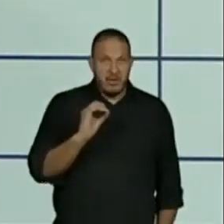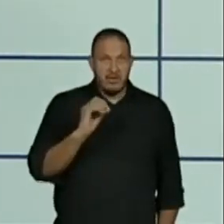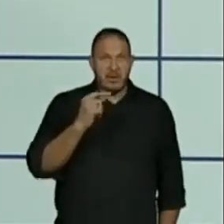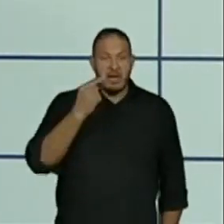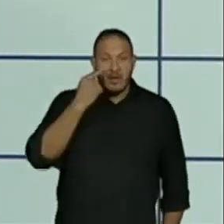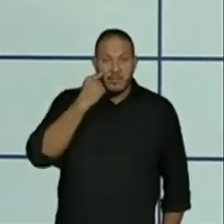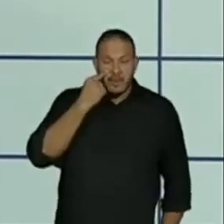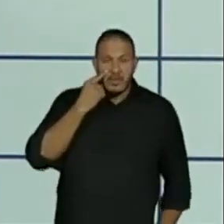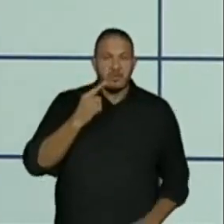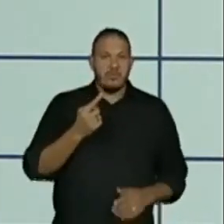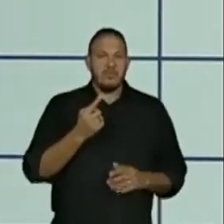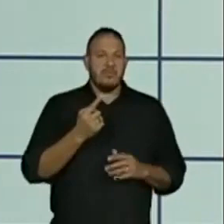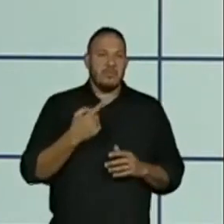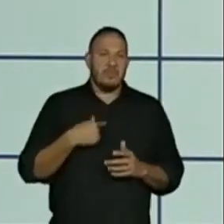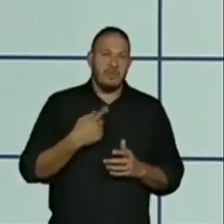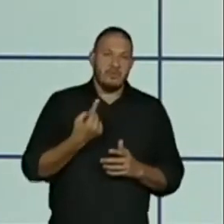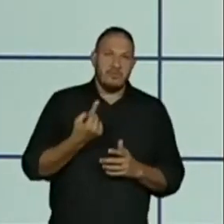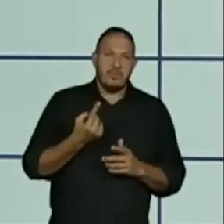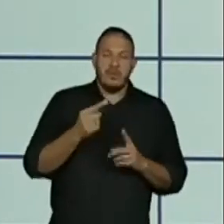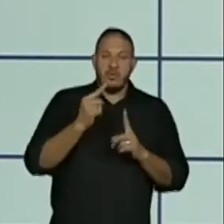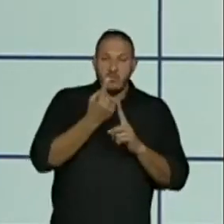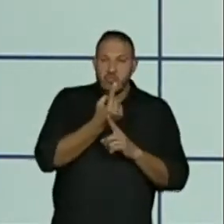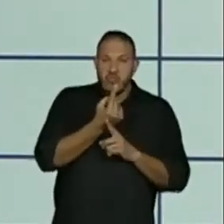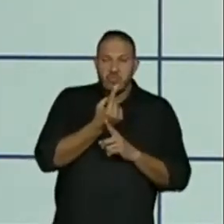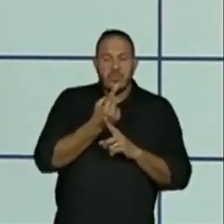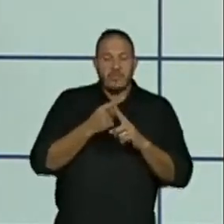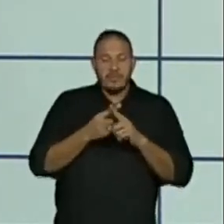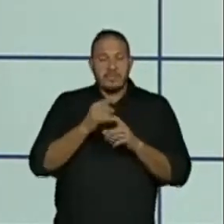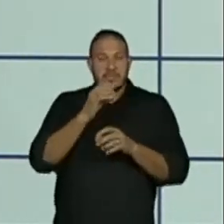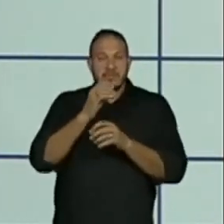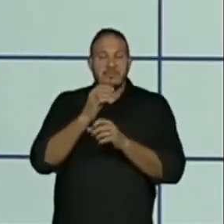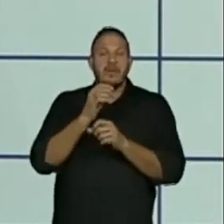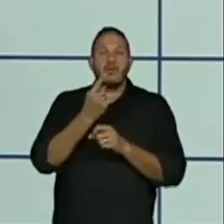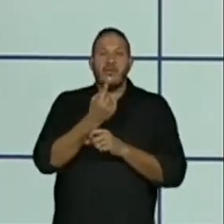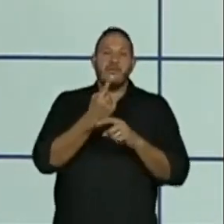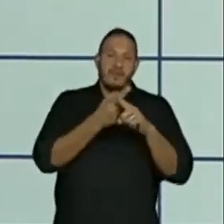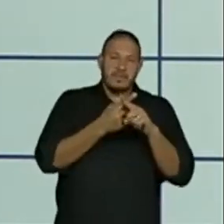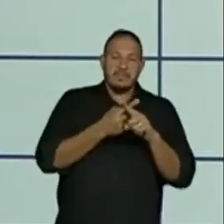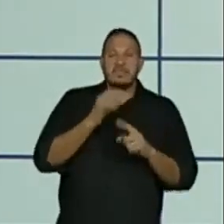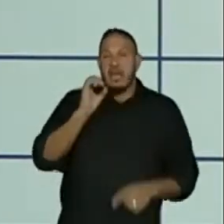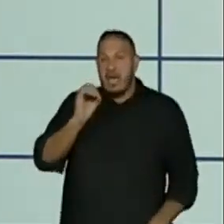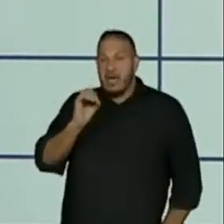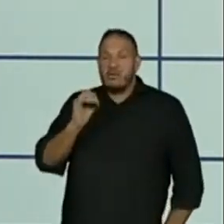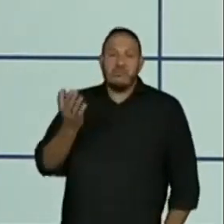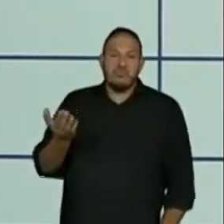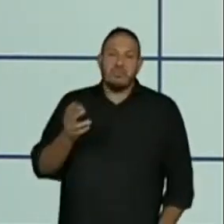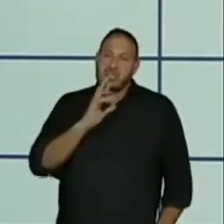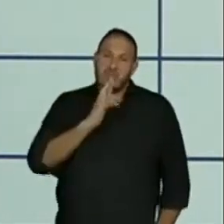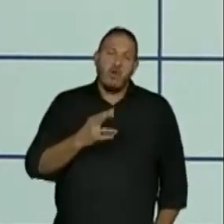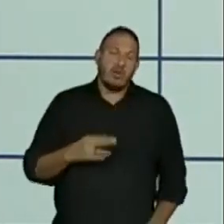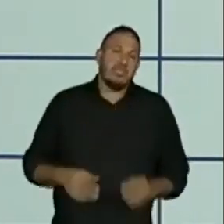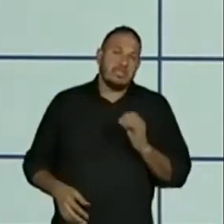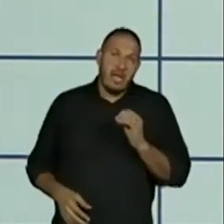dezena vezes zero, que vai dar zero. 1, que é uma dezena,